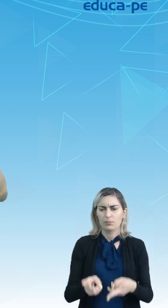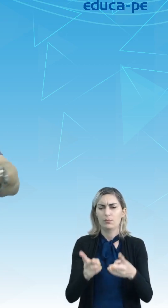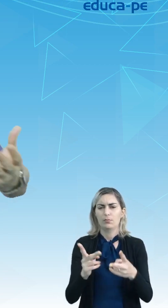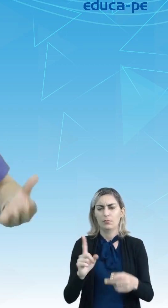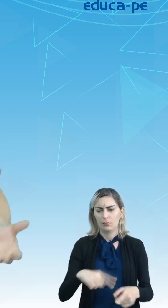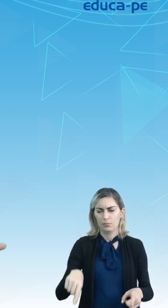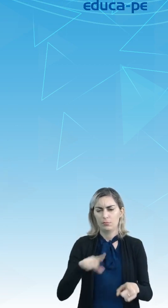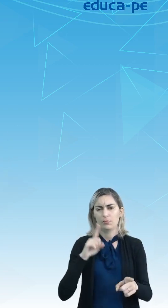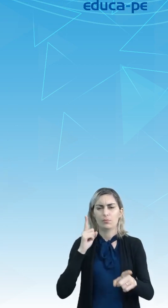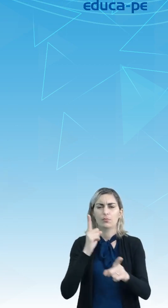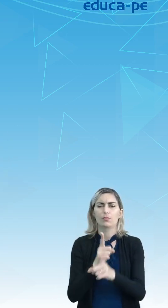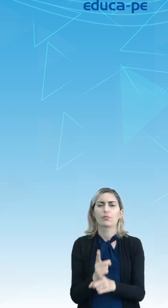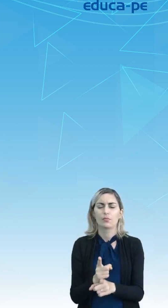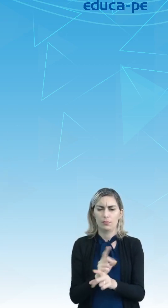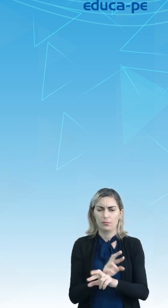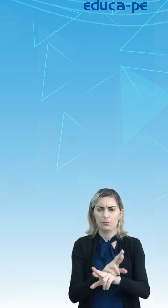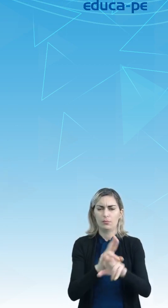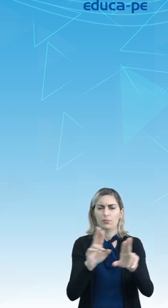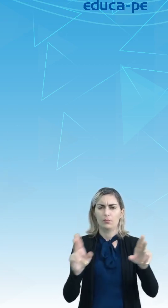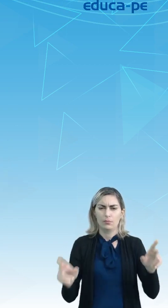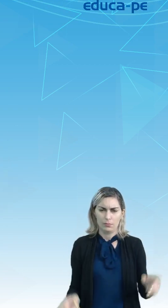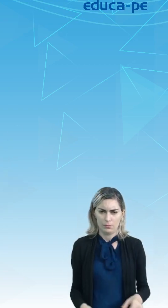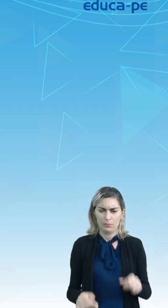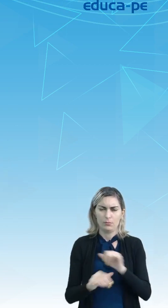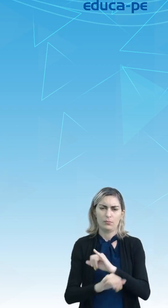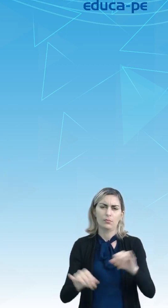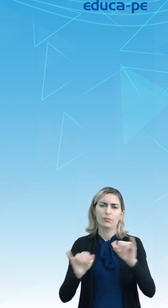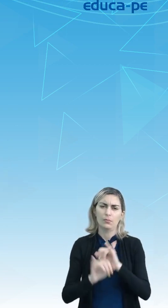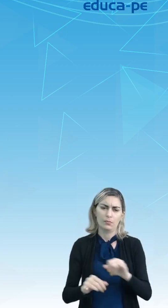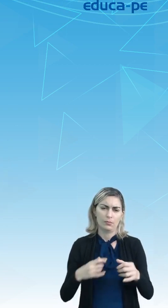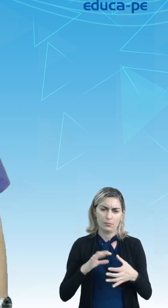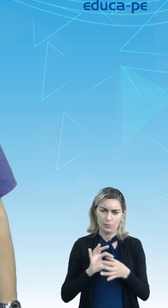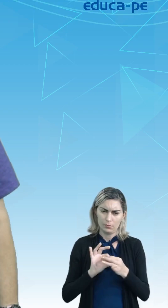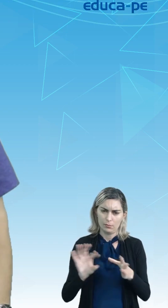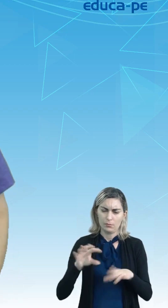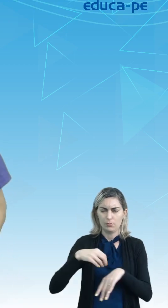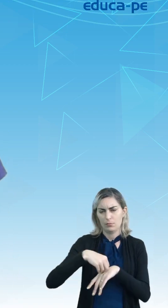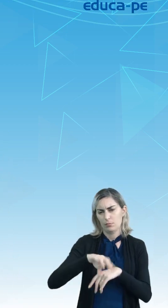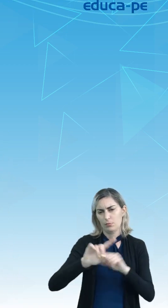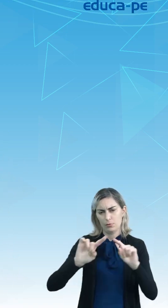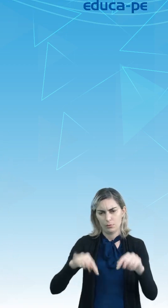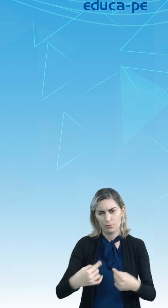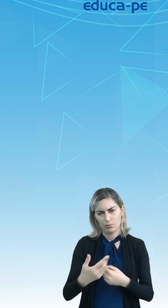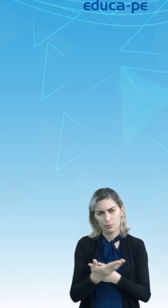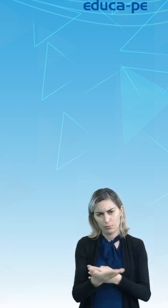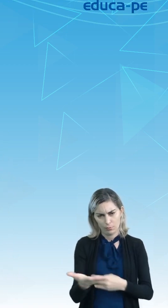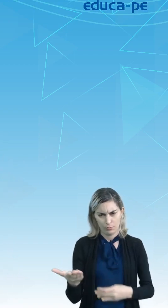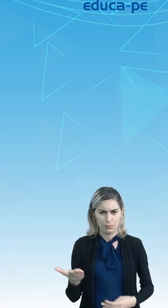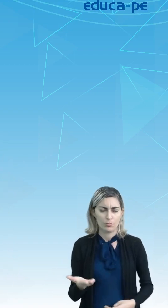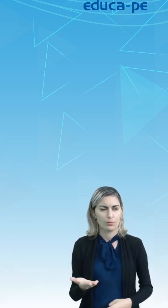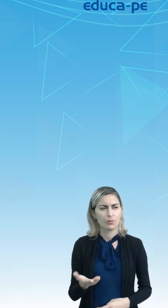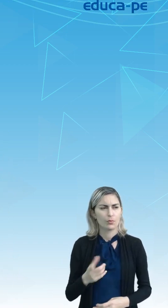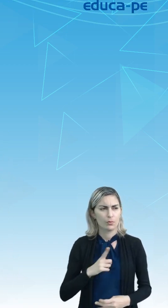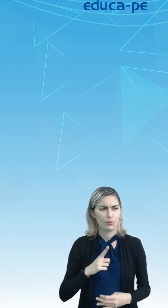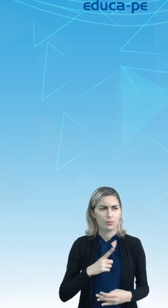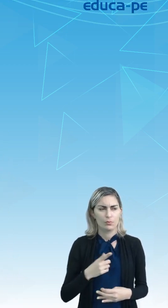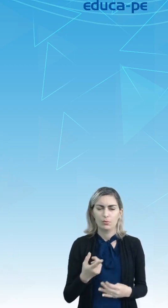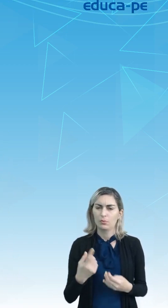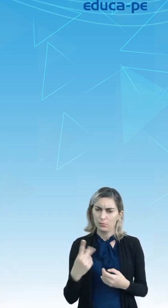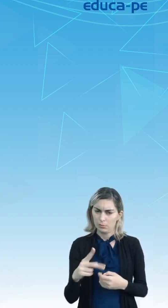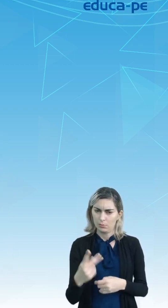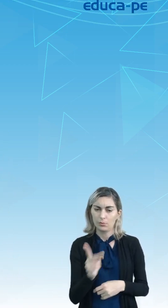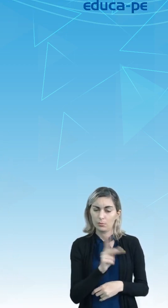nós encontramos vários publicitários e eu deixo como desafio de imediato que vocês, com o